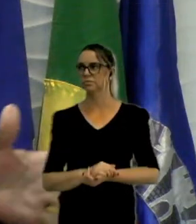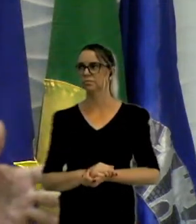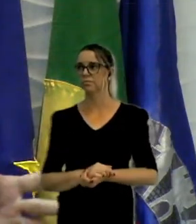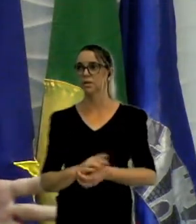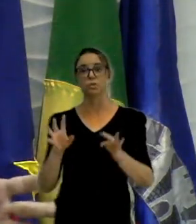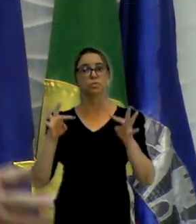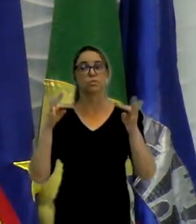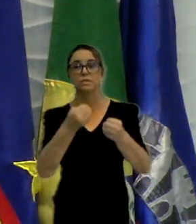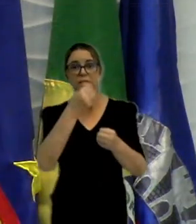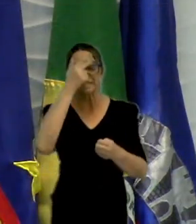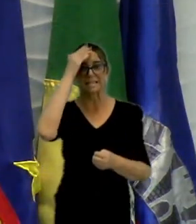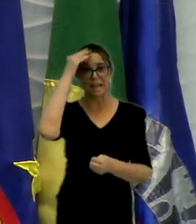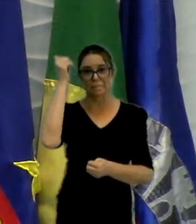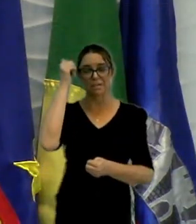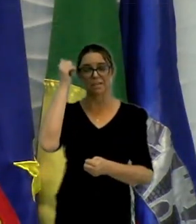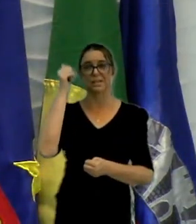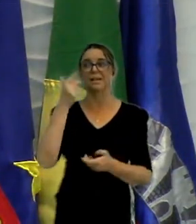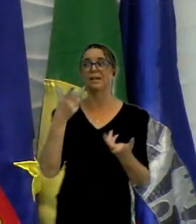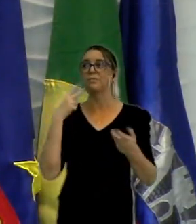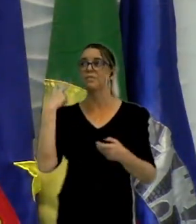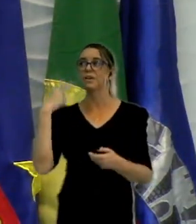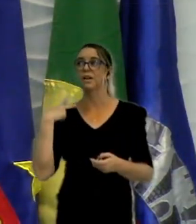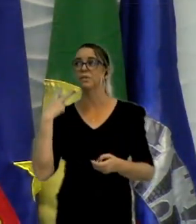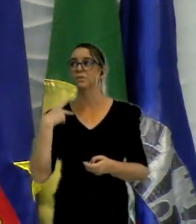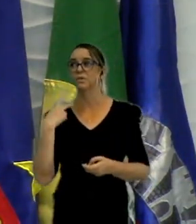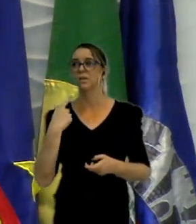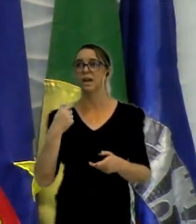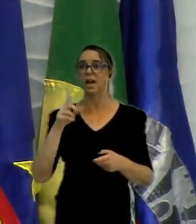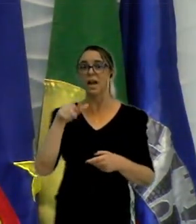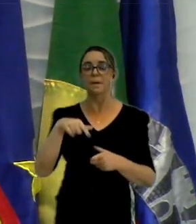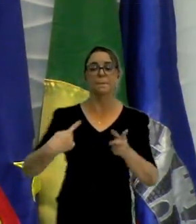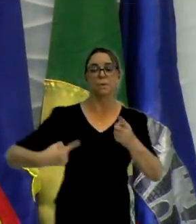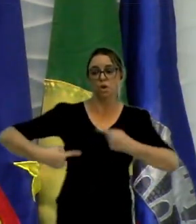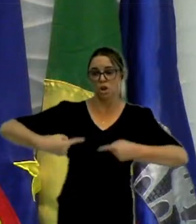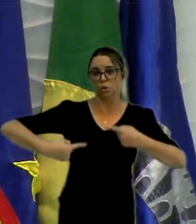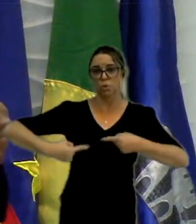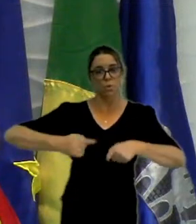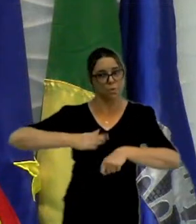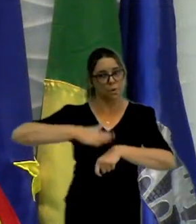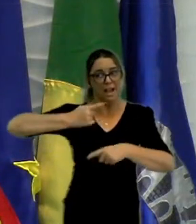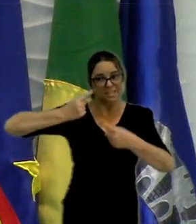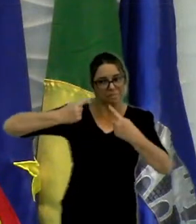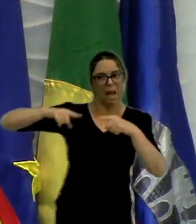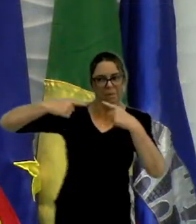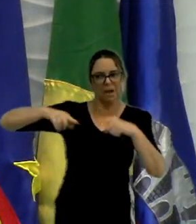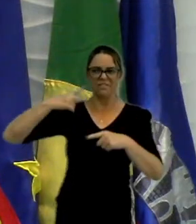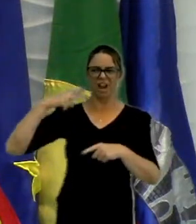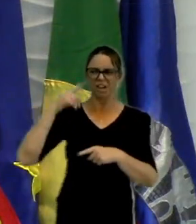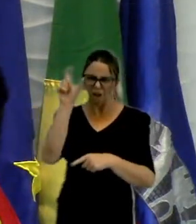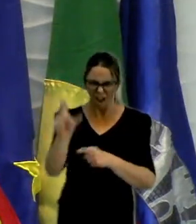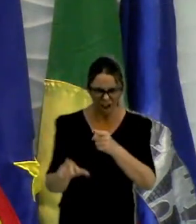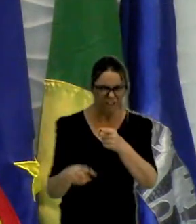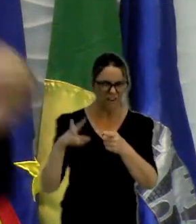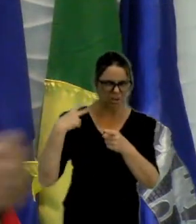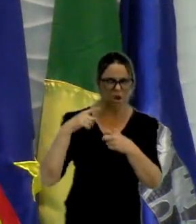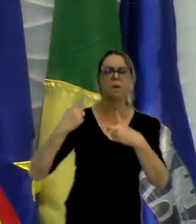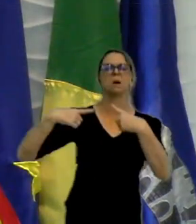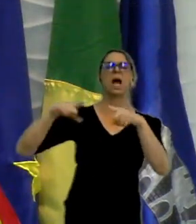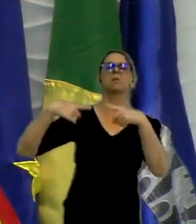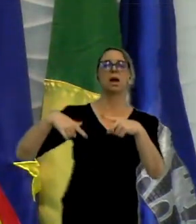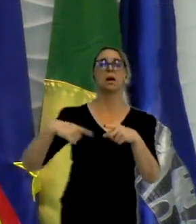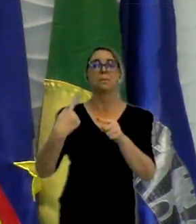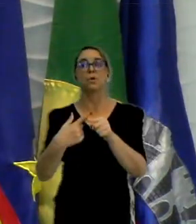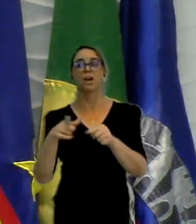sabe que o vereador é o político mais criticado. Por quê? É o político mais perto do